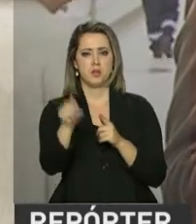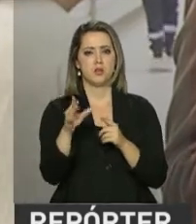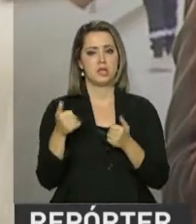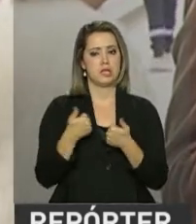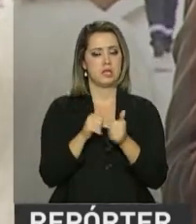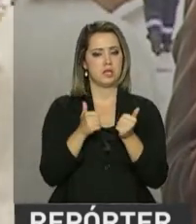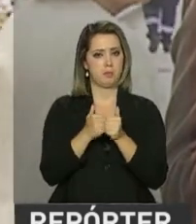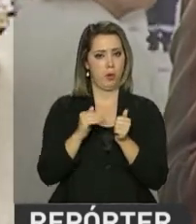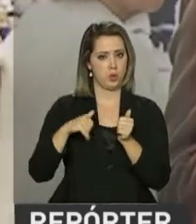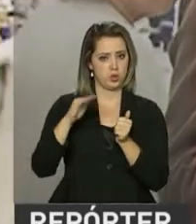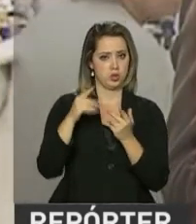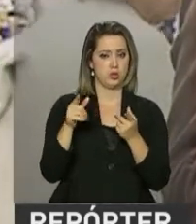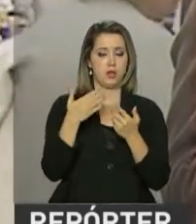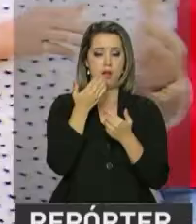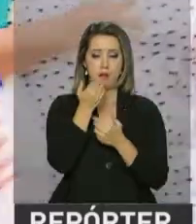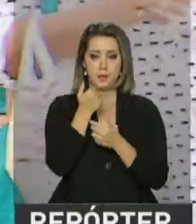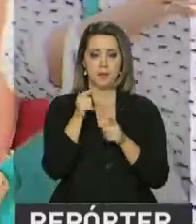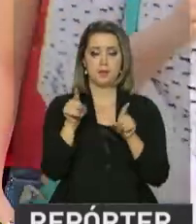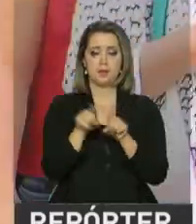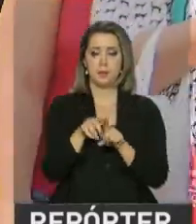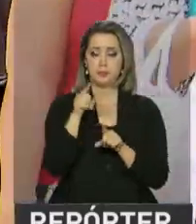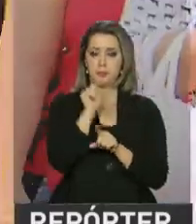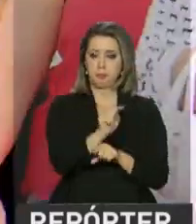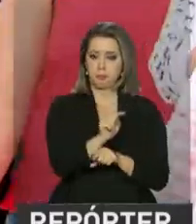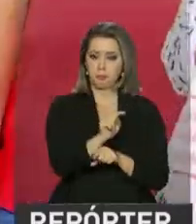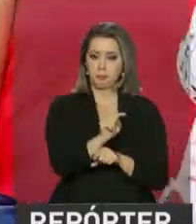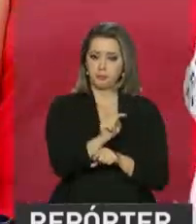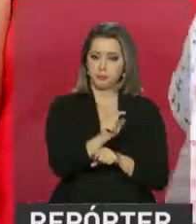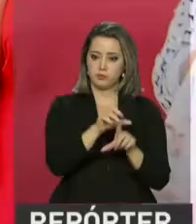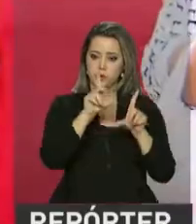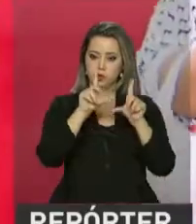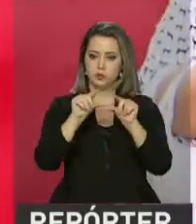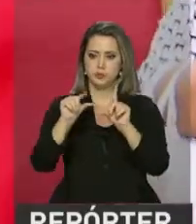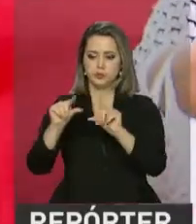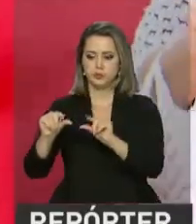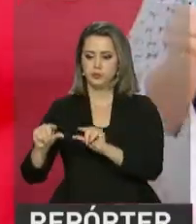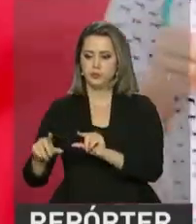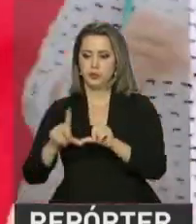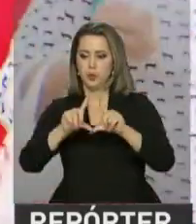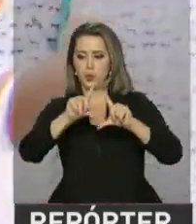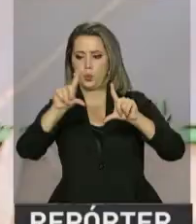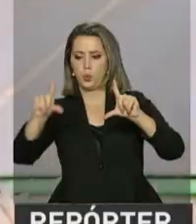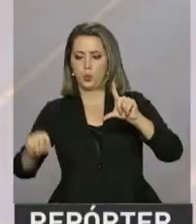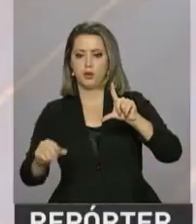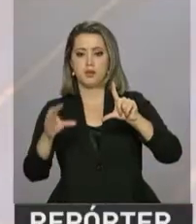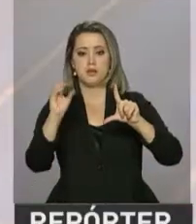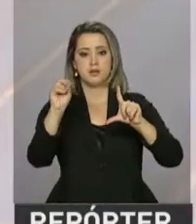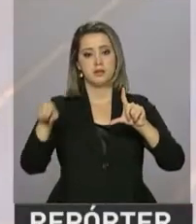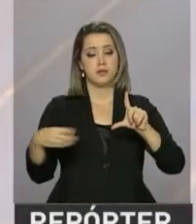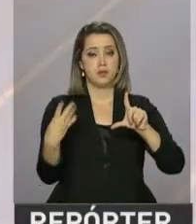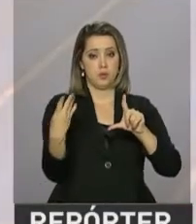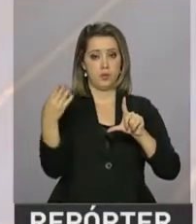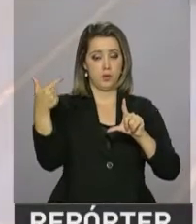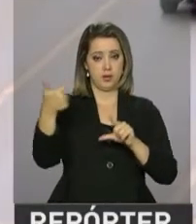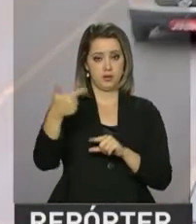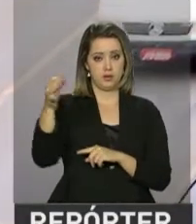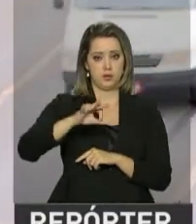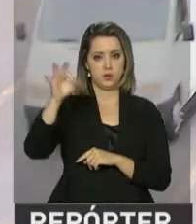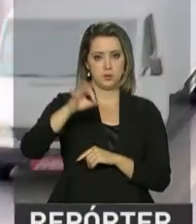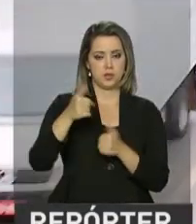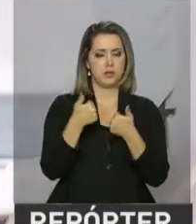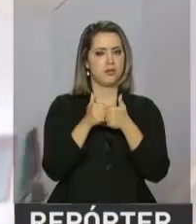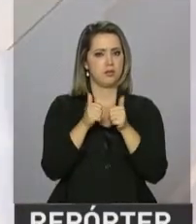transportes e alimentação com deflação ou seja queda de preços de 0,42 por cento o item